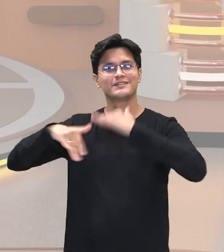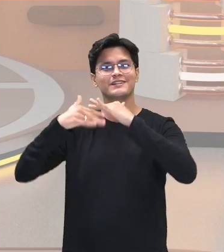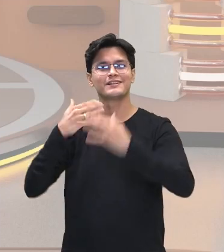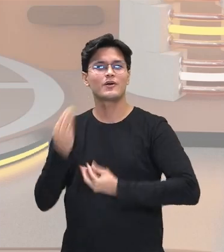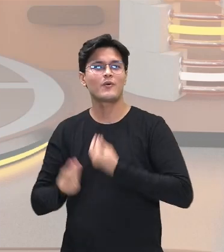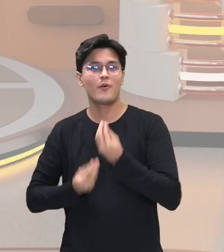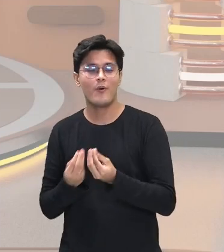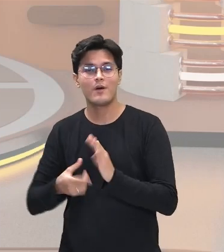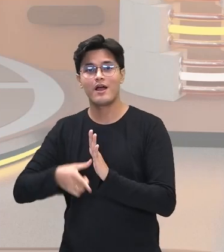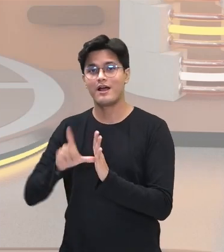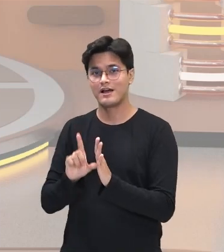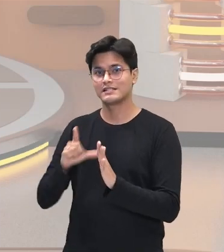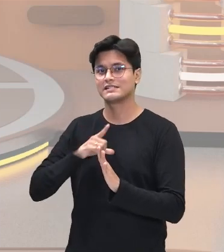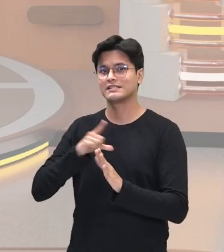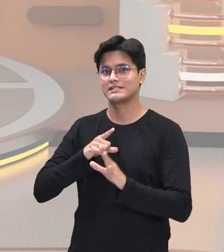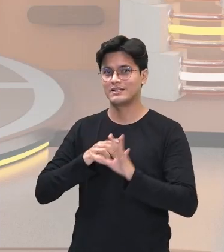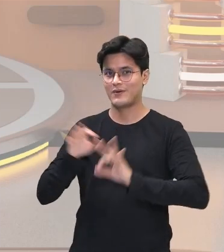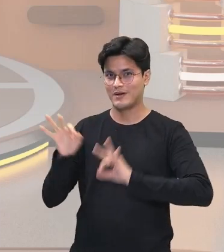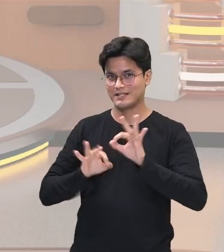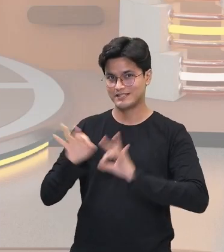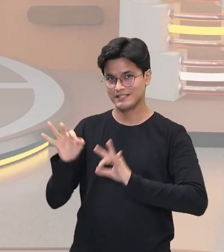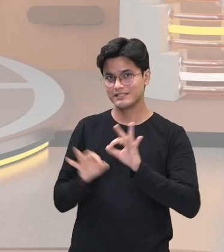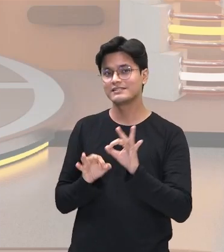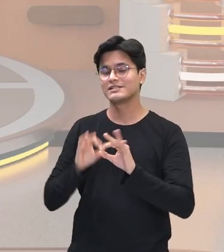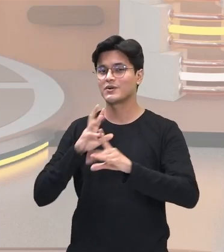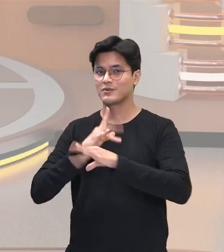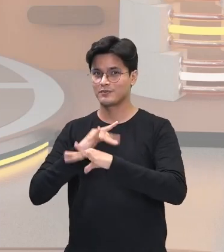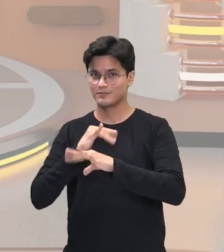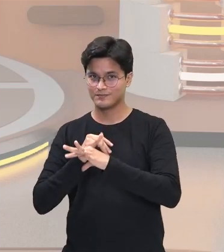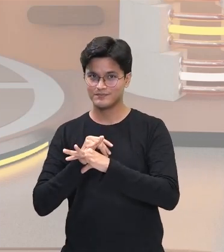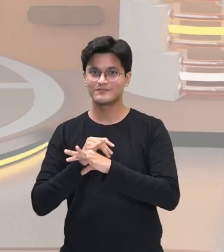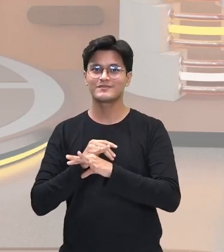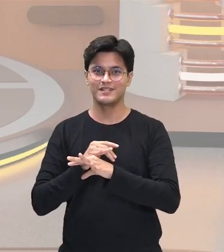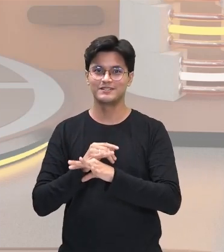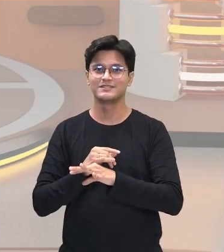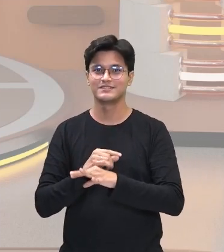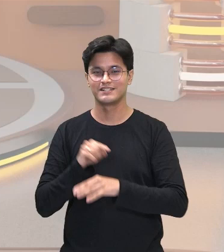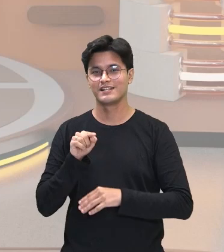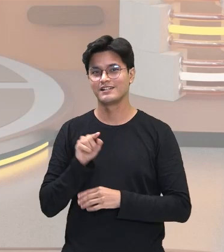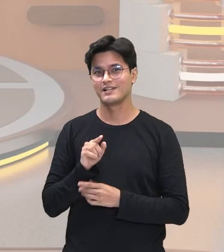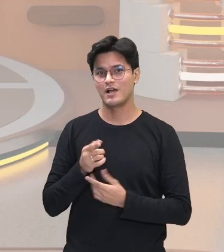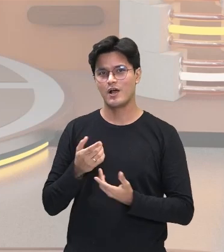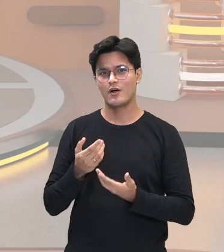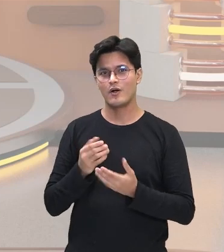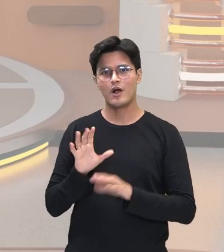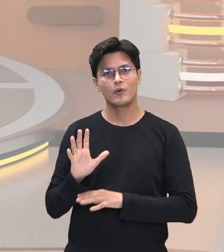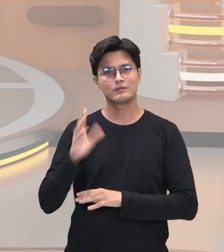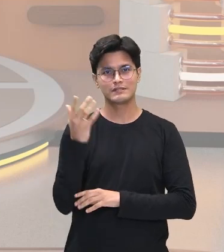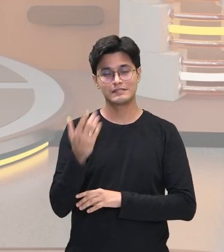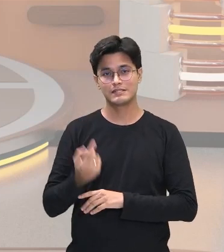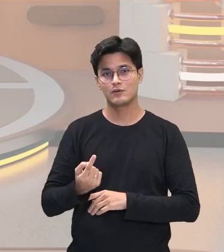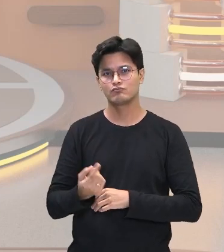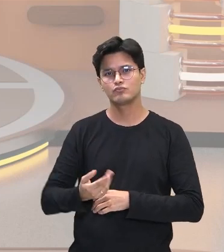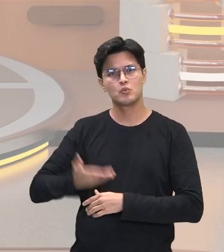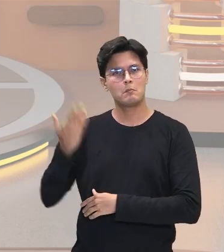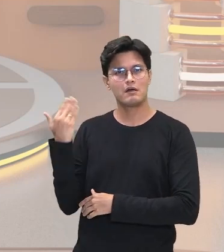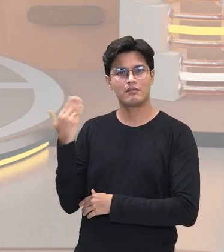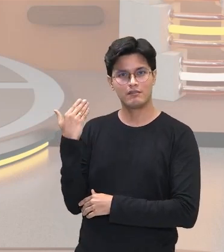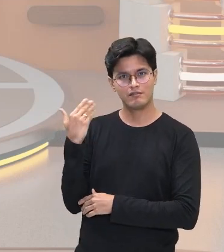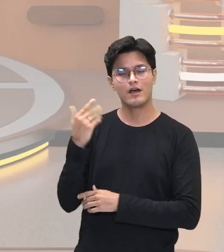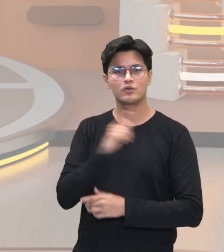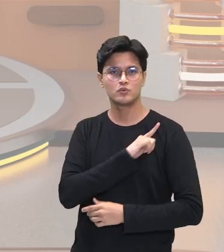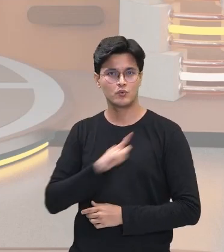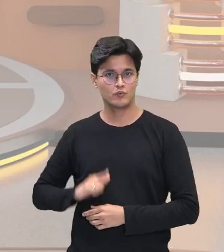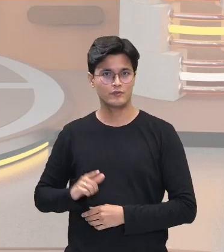plano urbanístico, né, que foi feito lá no governo de Juscelino Kubitschek. Então,